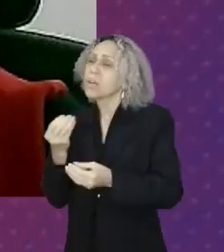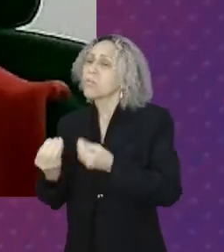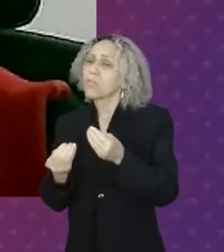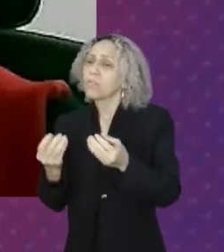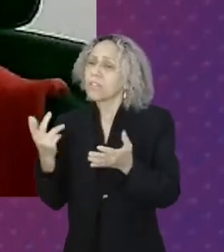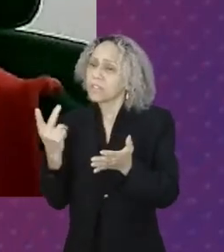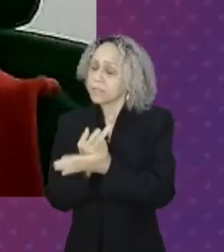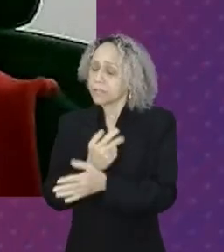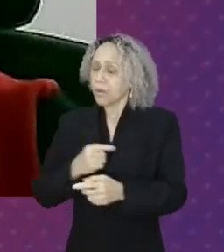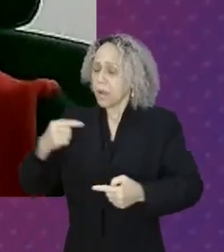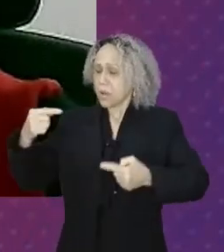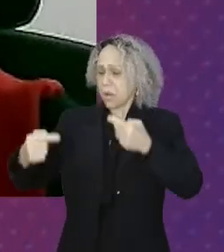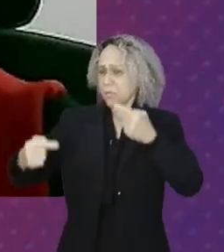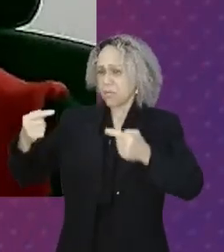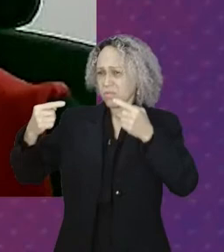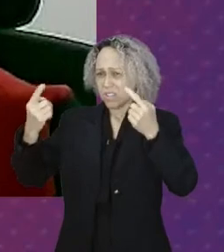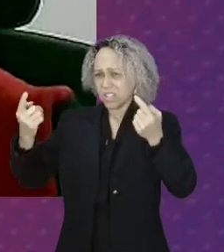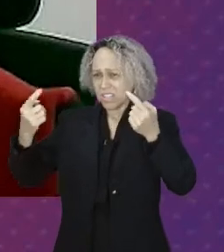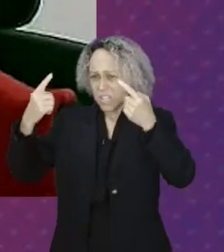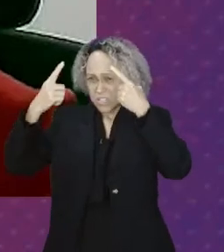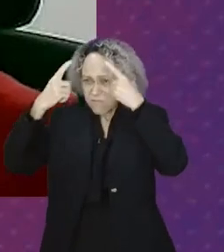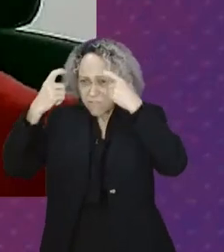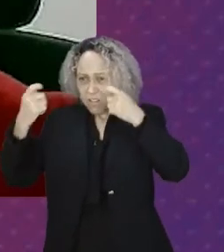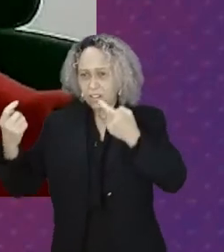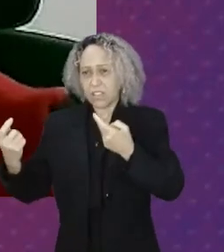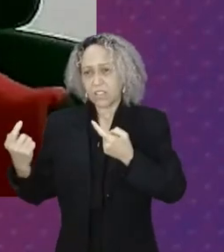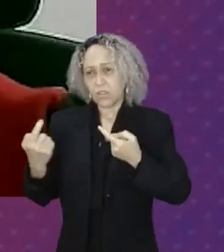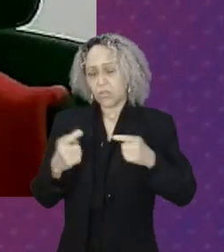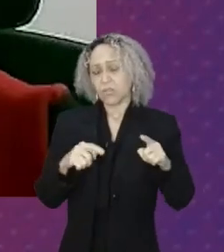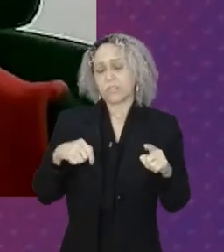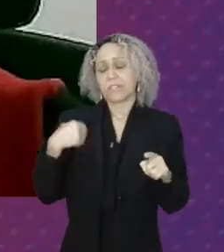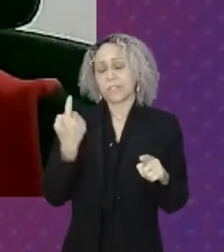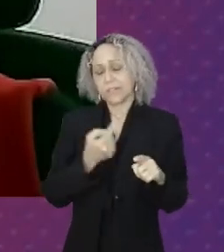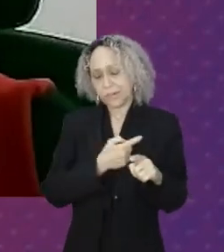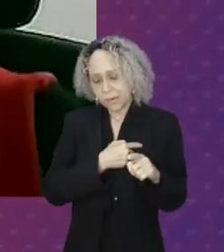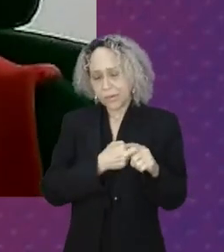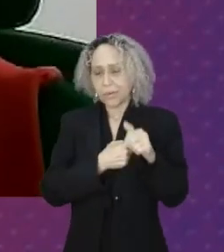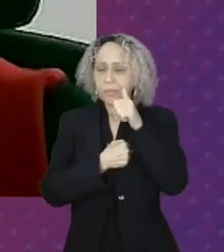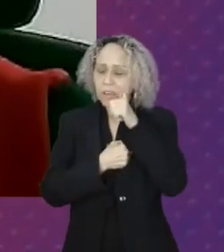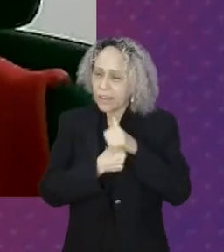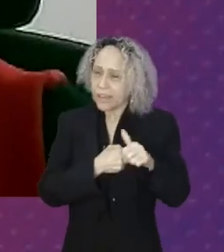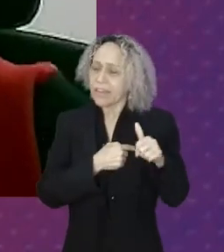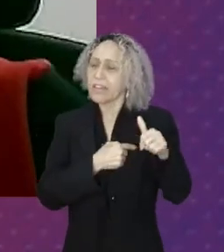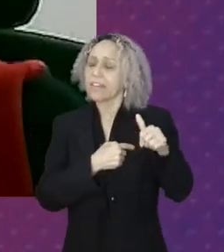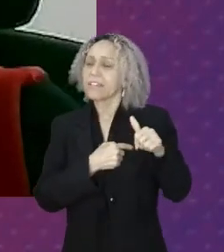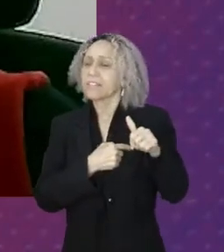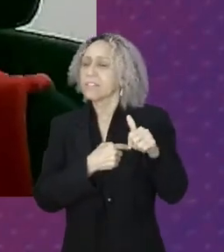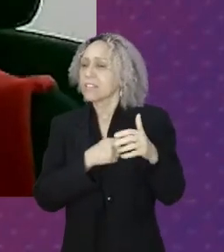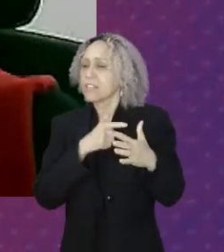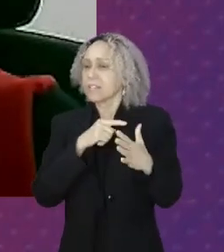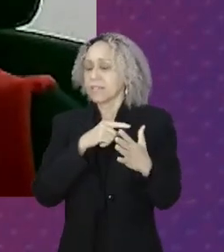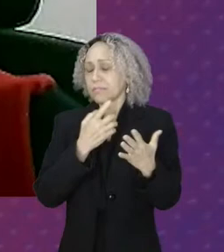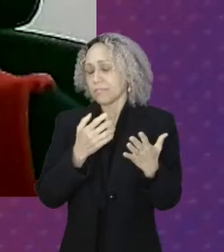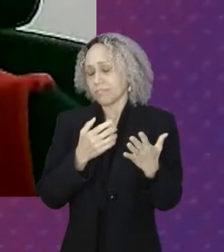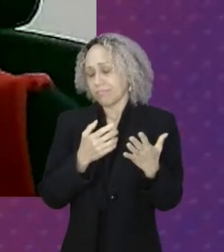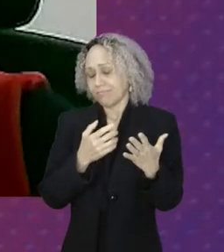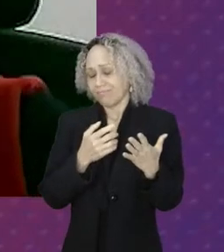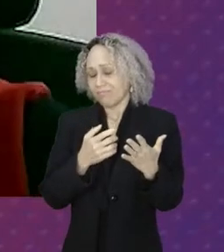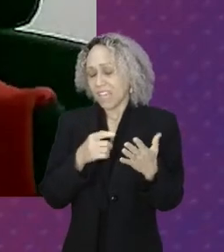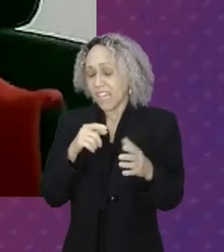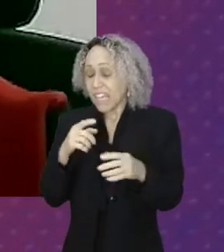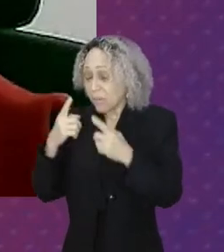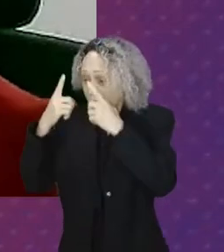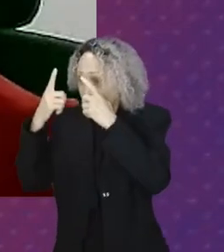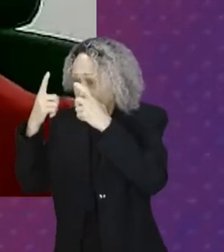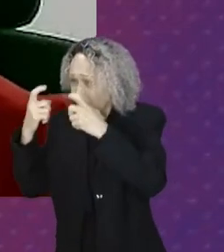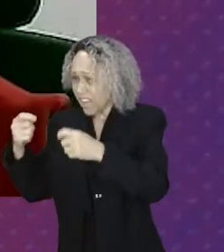de gênero é algo que, inclusive, mata, porque mata a vida política da mulher e